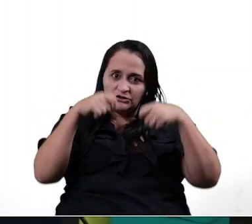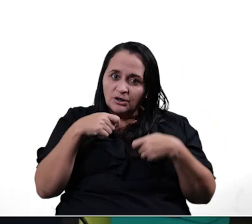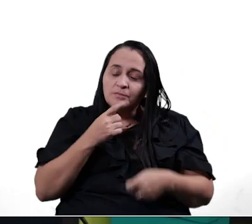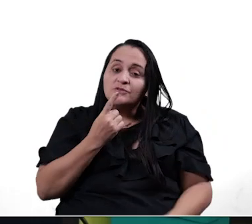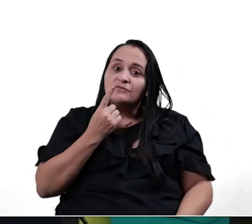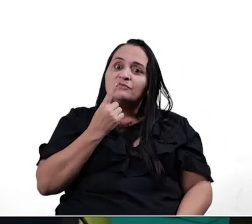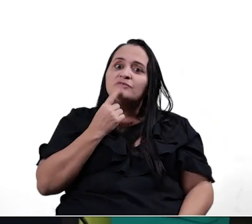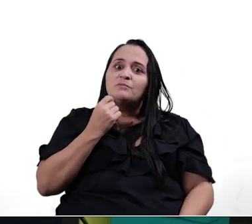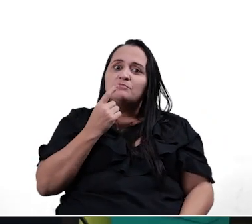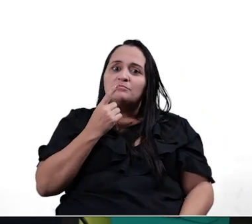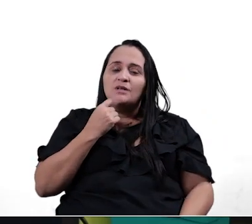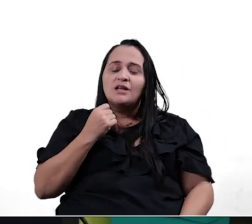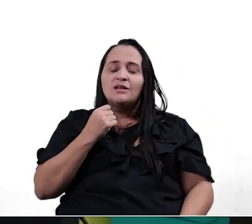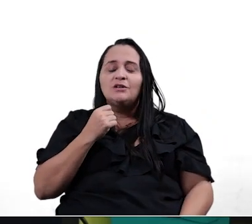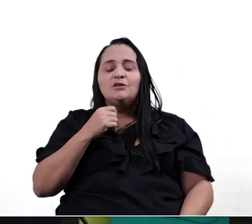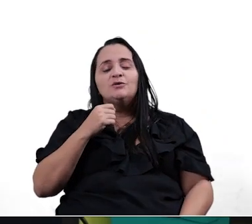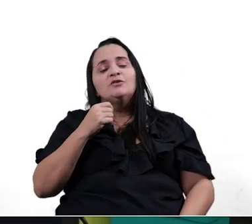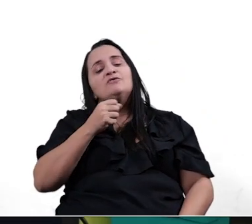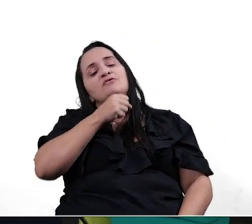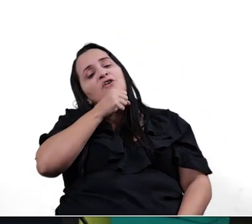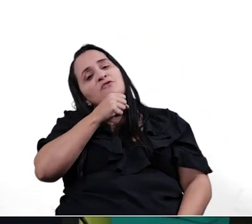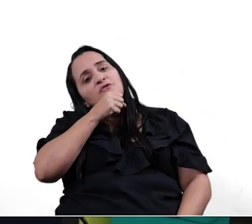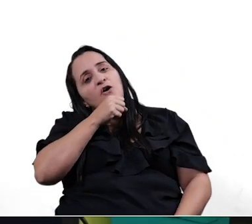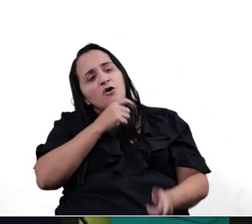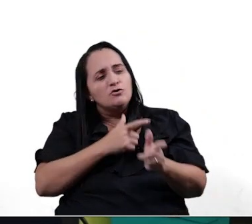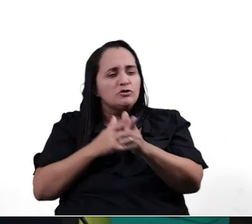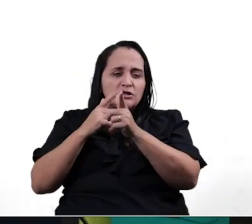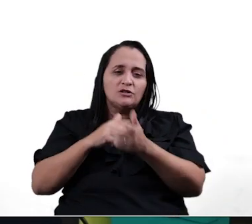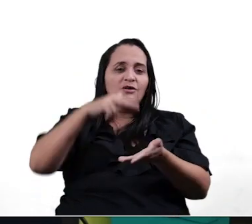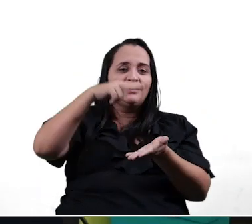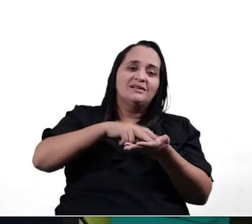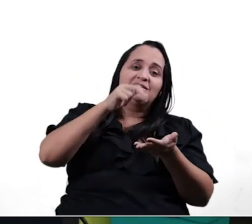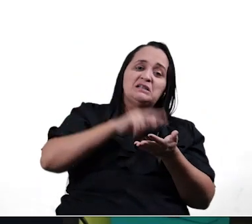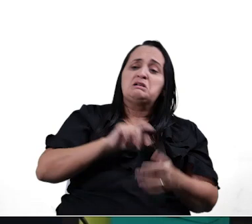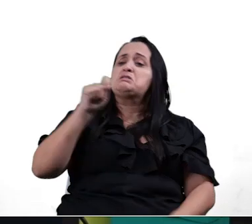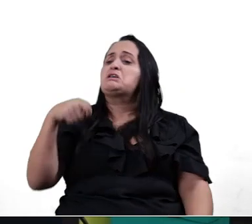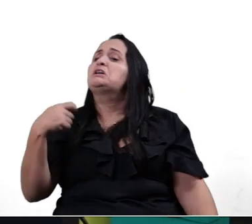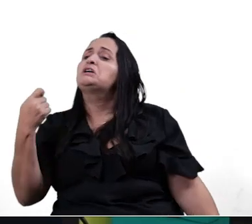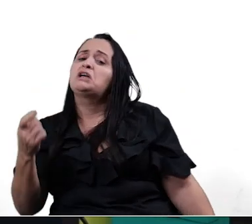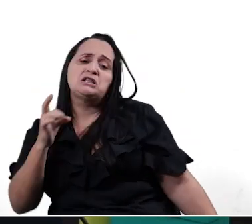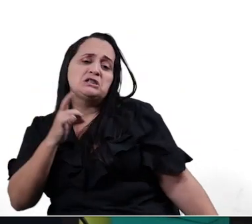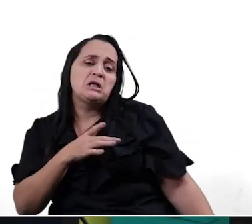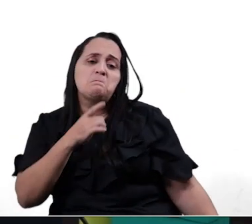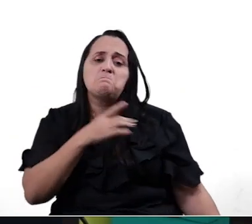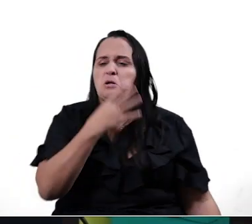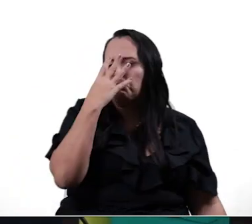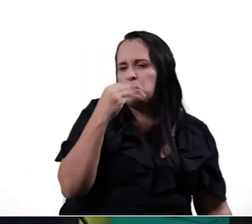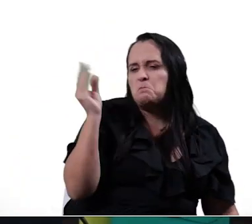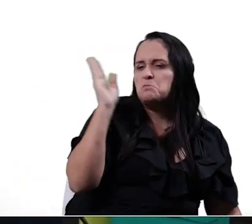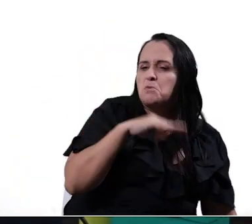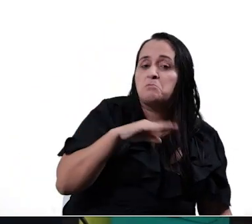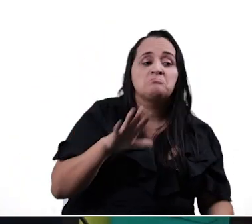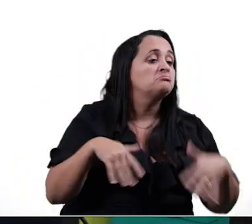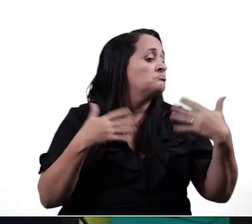o caçador, começaram a pular de alegria e a cantar. Quem tem medo do lobo mau, lobo mau, lobo